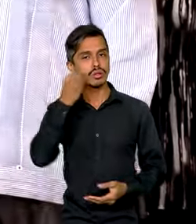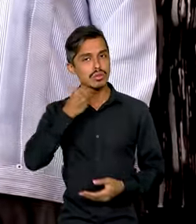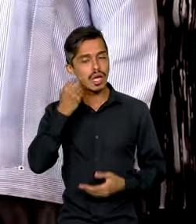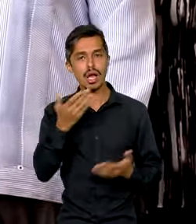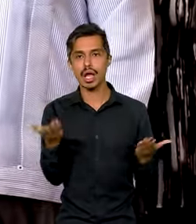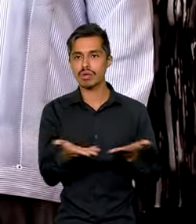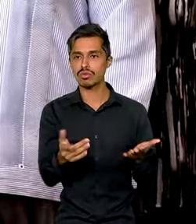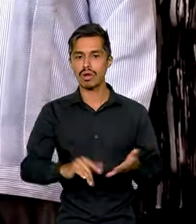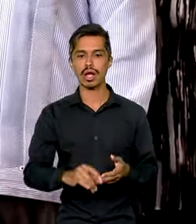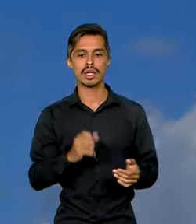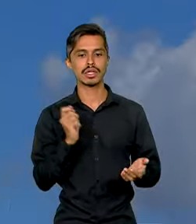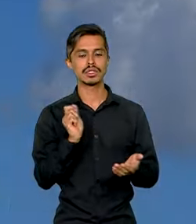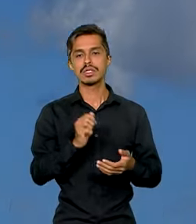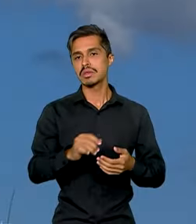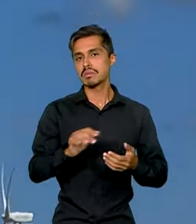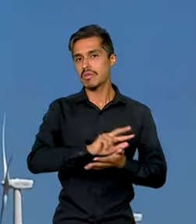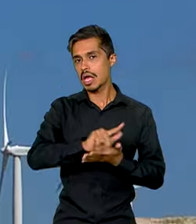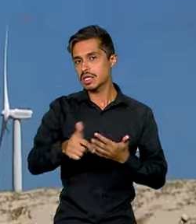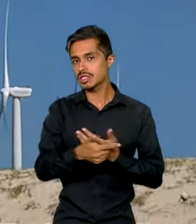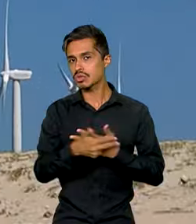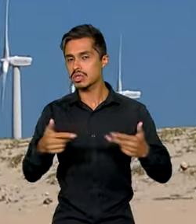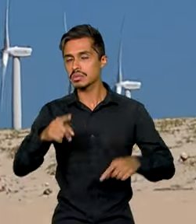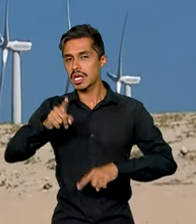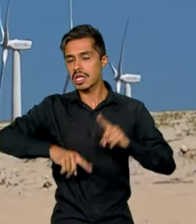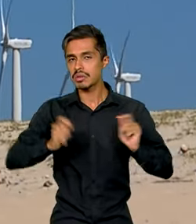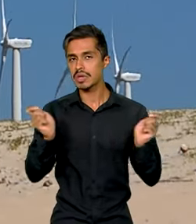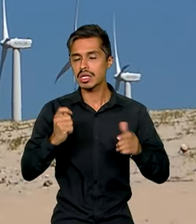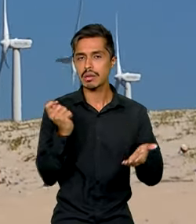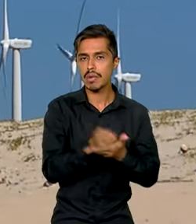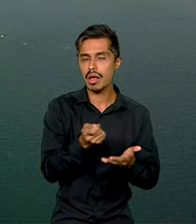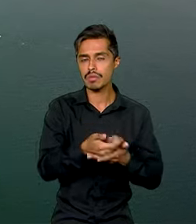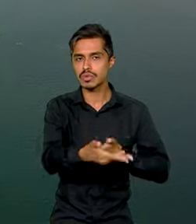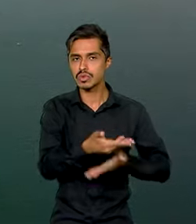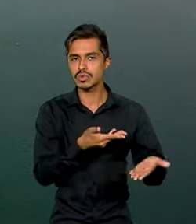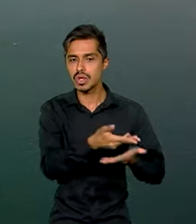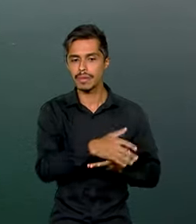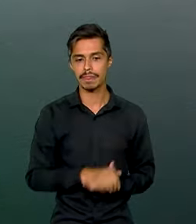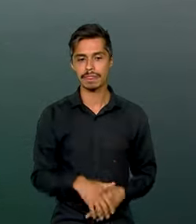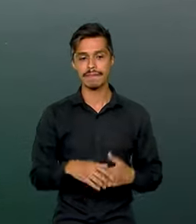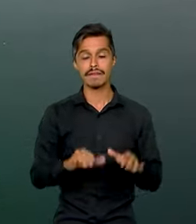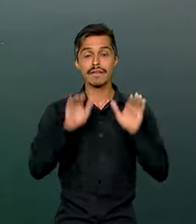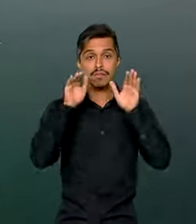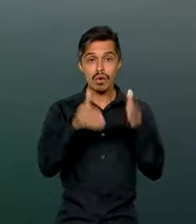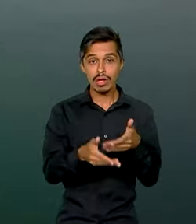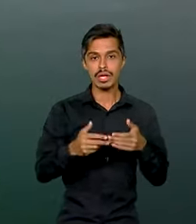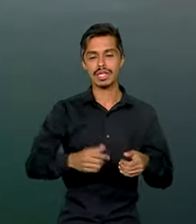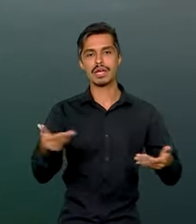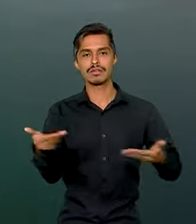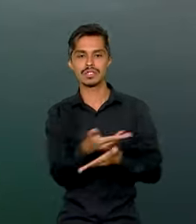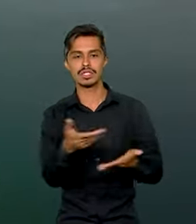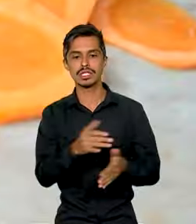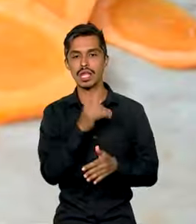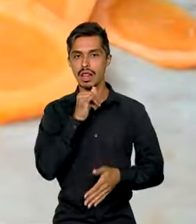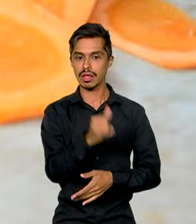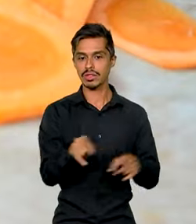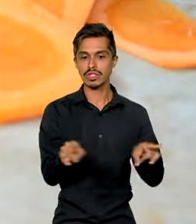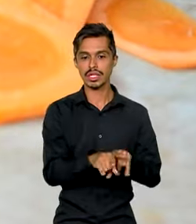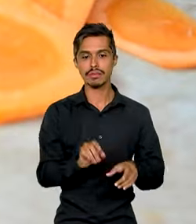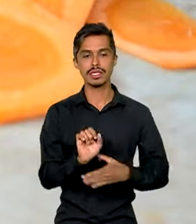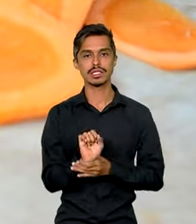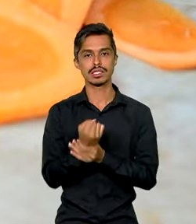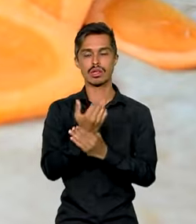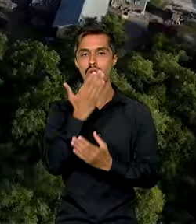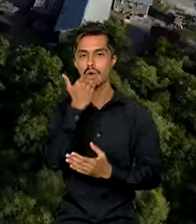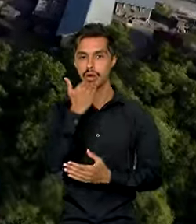de exportações para a Guiana e intensificar a cooperação, especialmente nas áreas de energia e